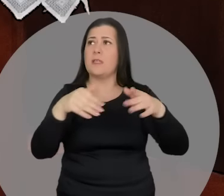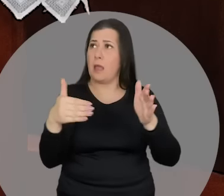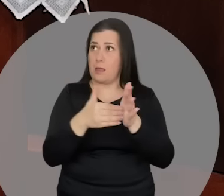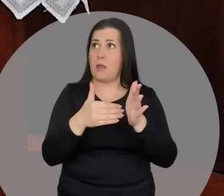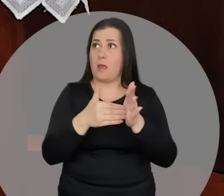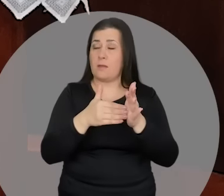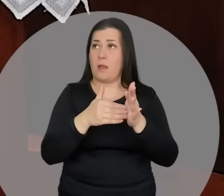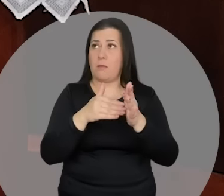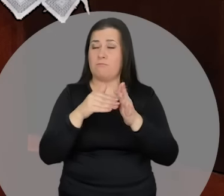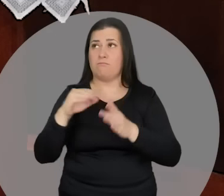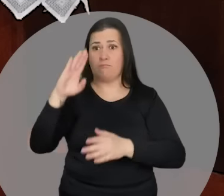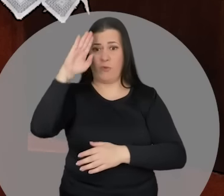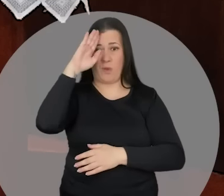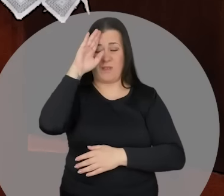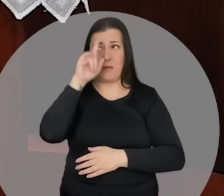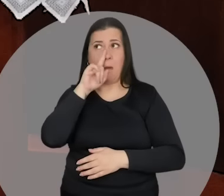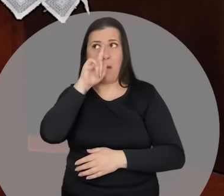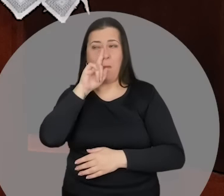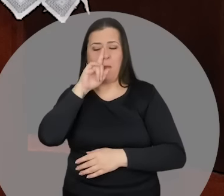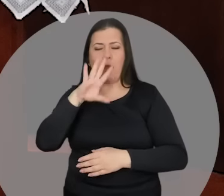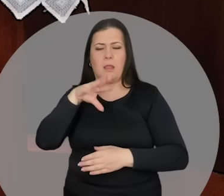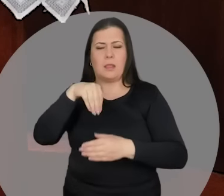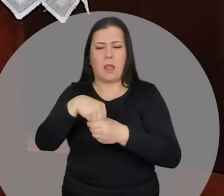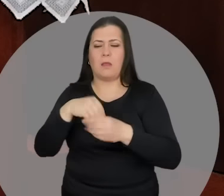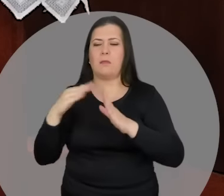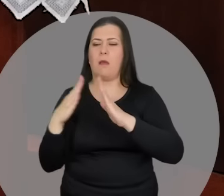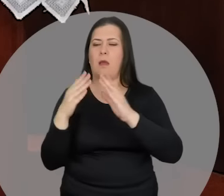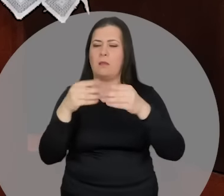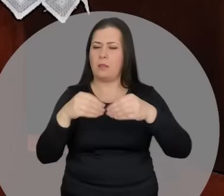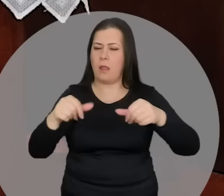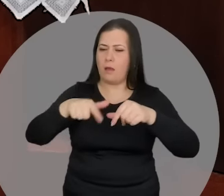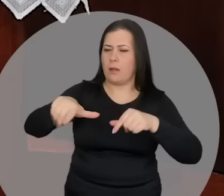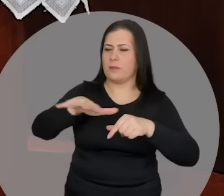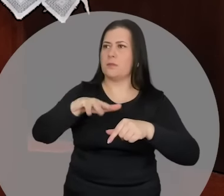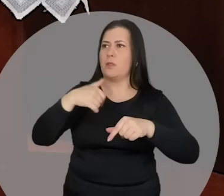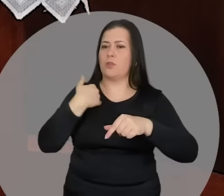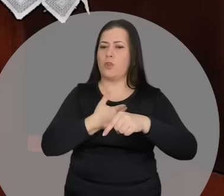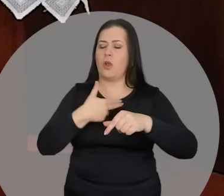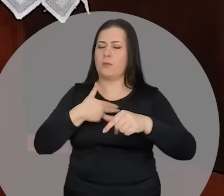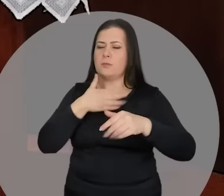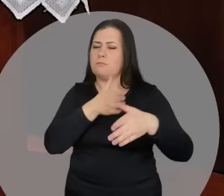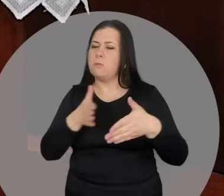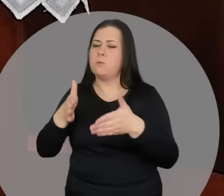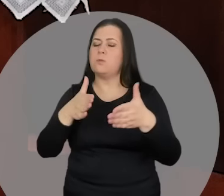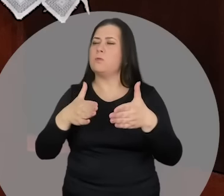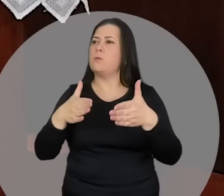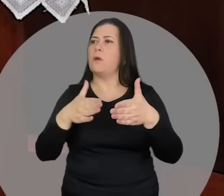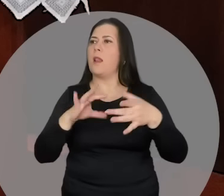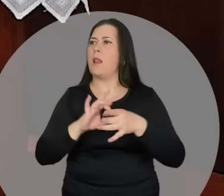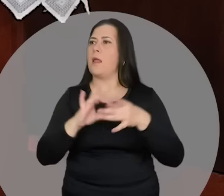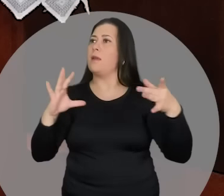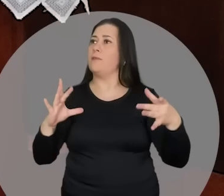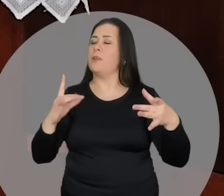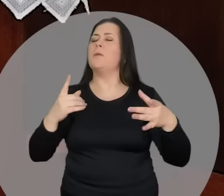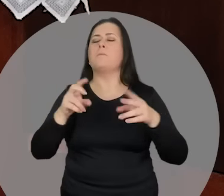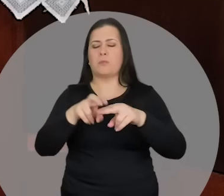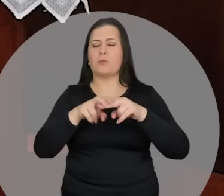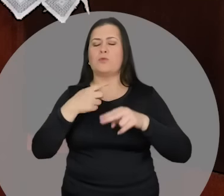amorreus que moravam nesta terra. Portanto, nós também serviremos o